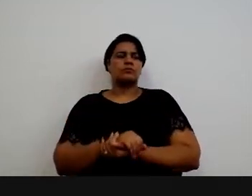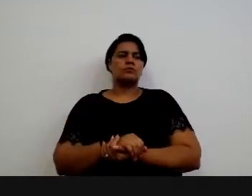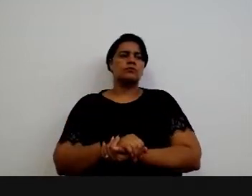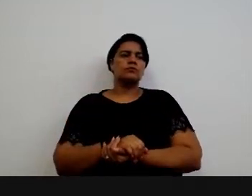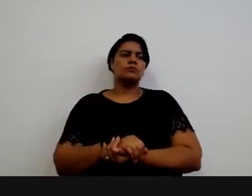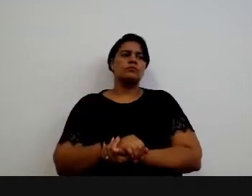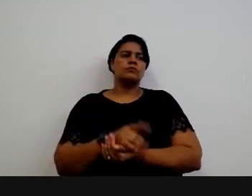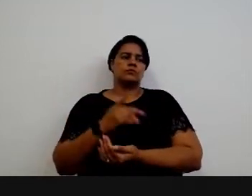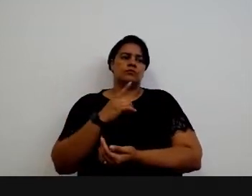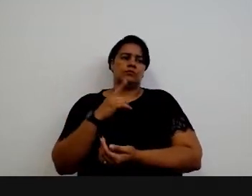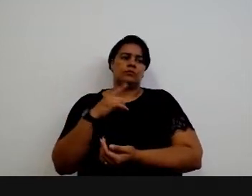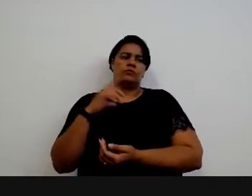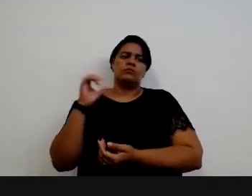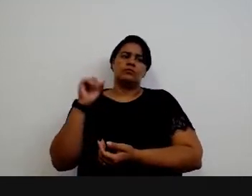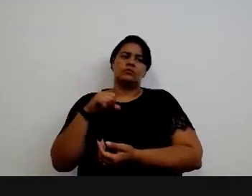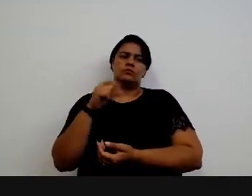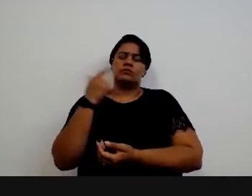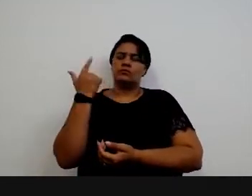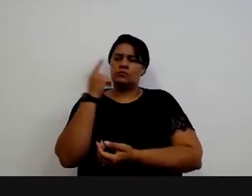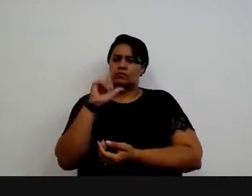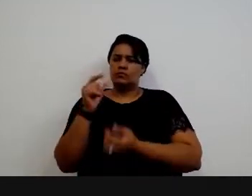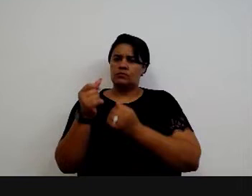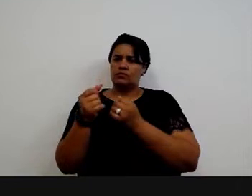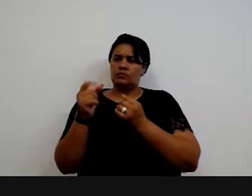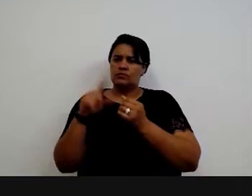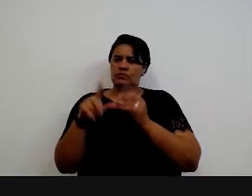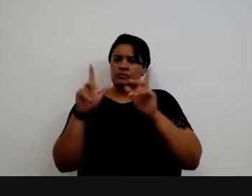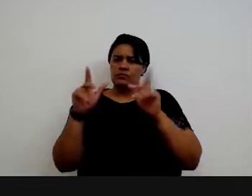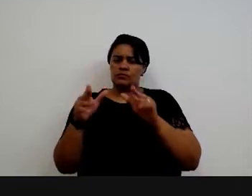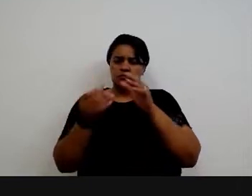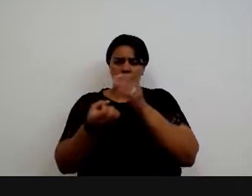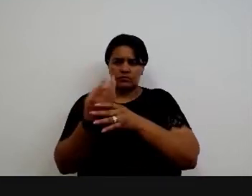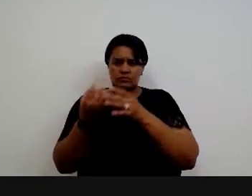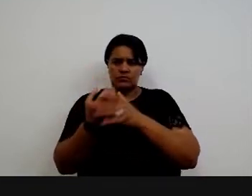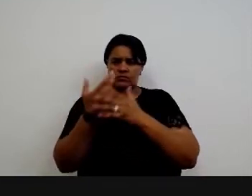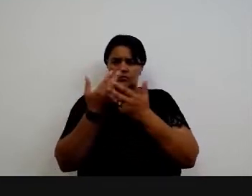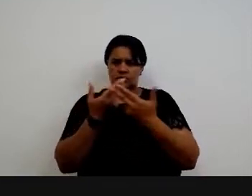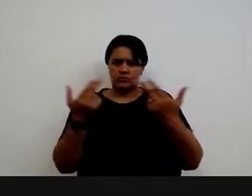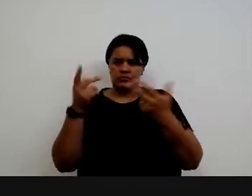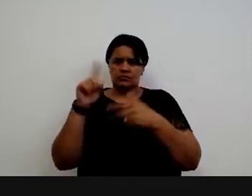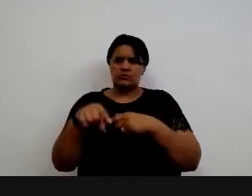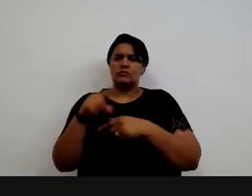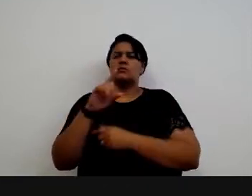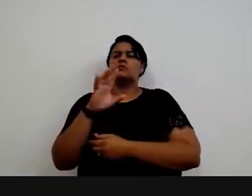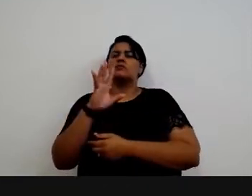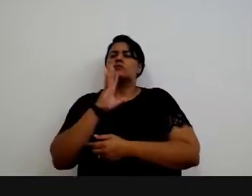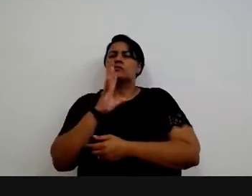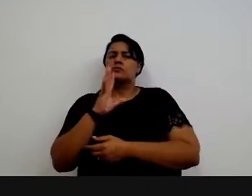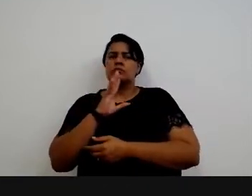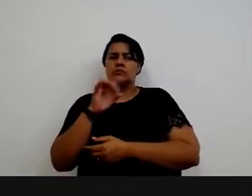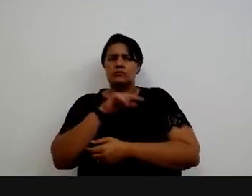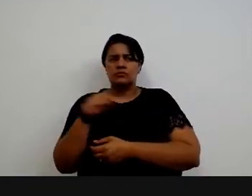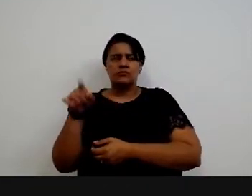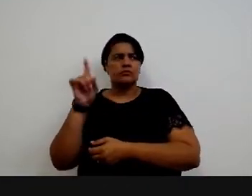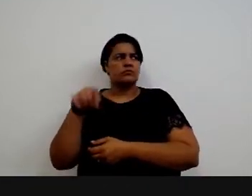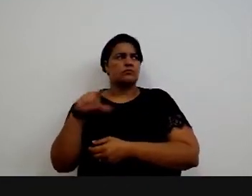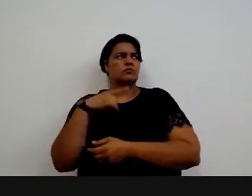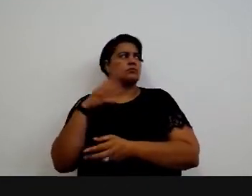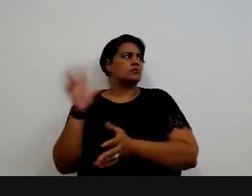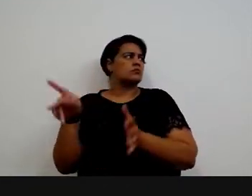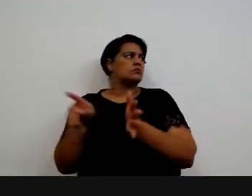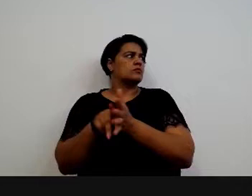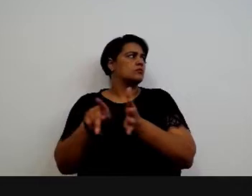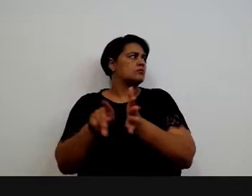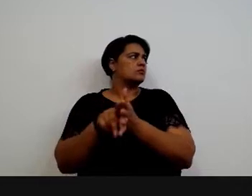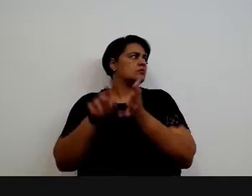O parlamento, ele é construído dentro do parlamento um tipo de conhecimento que só no parlamento